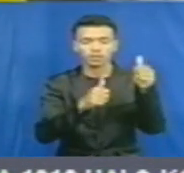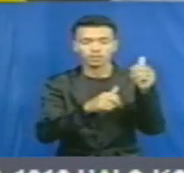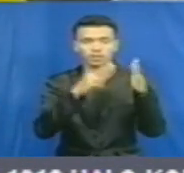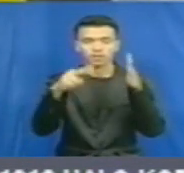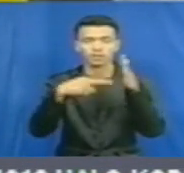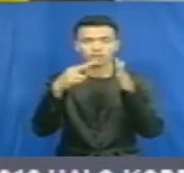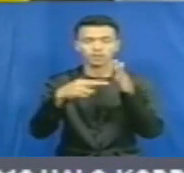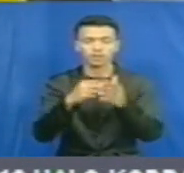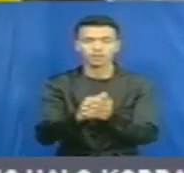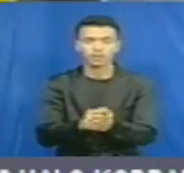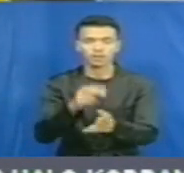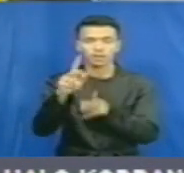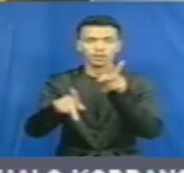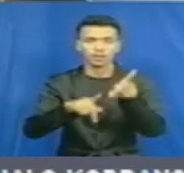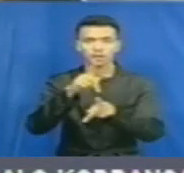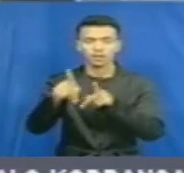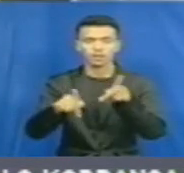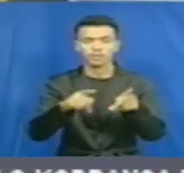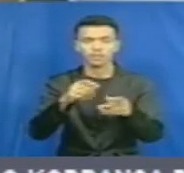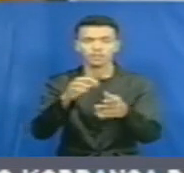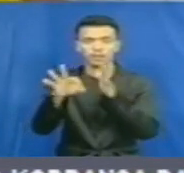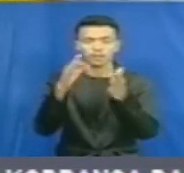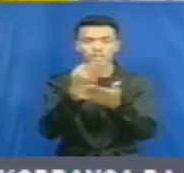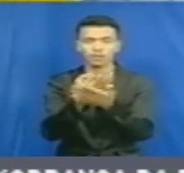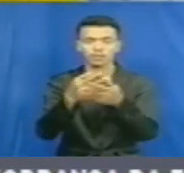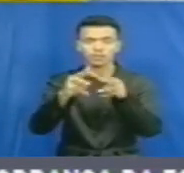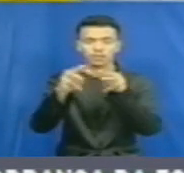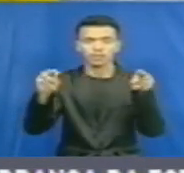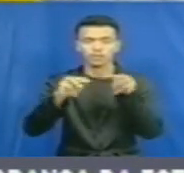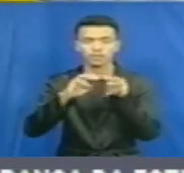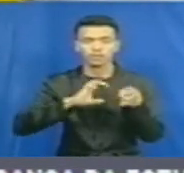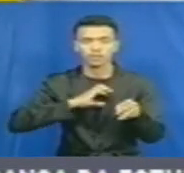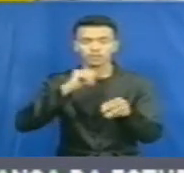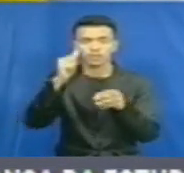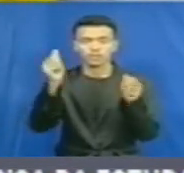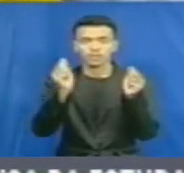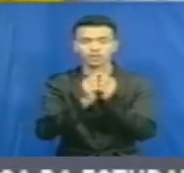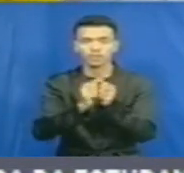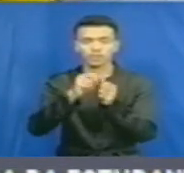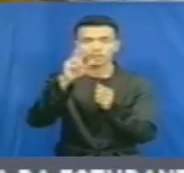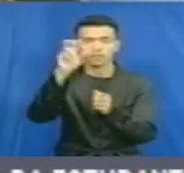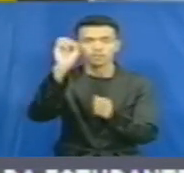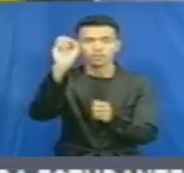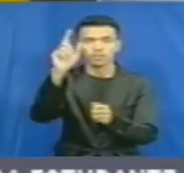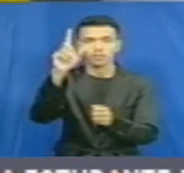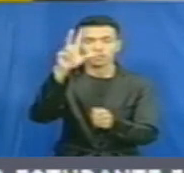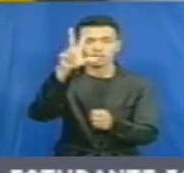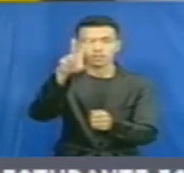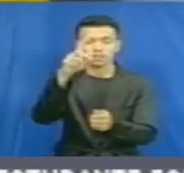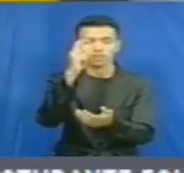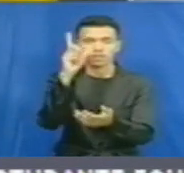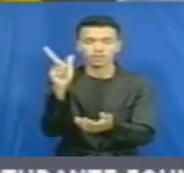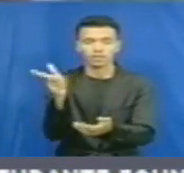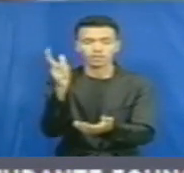Enquanto beneficiário não vê retenção subsídio fim do ano em município Cova Lima, a moto cria um ruanolo recém, não vê mais o seu